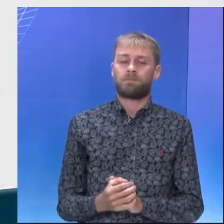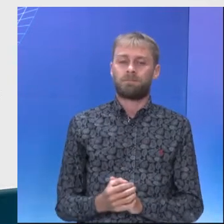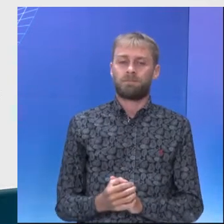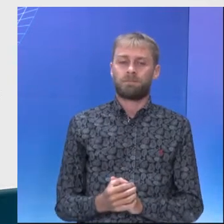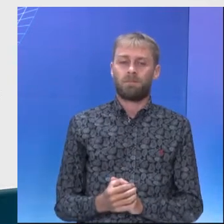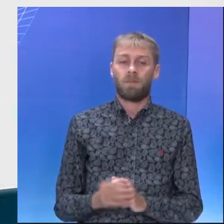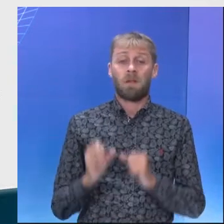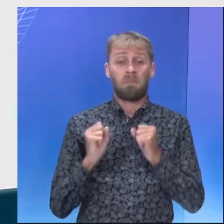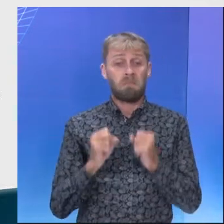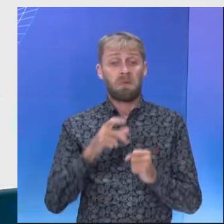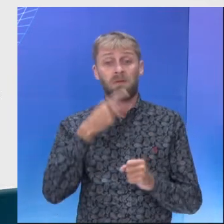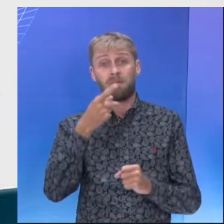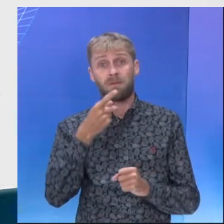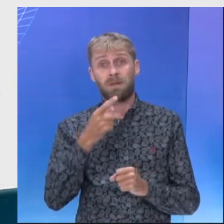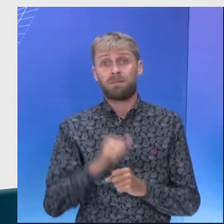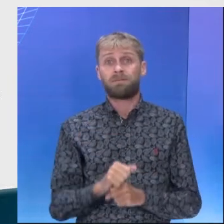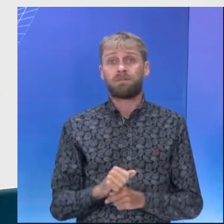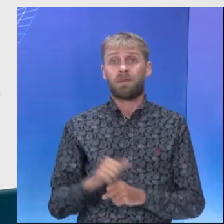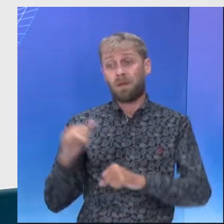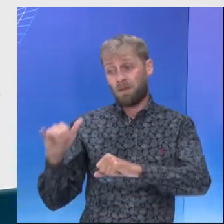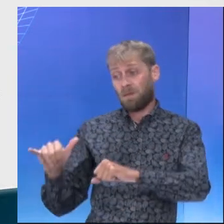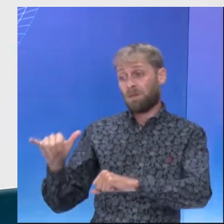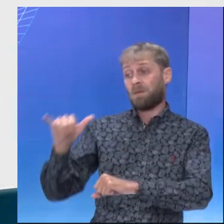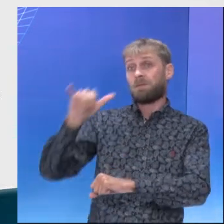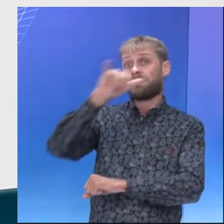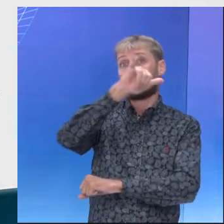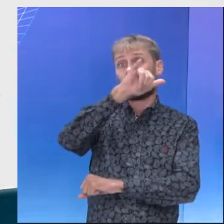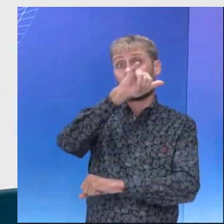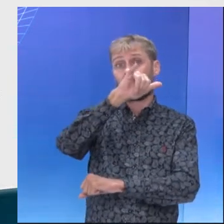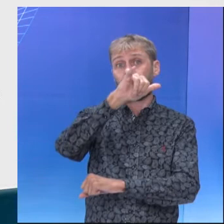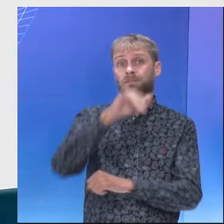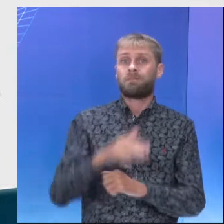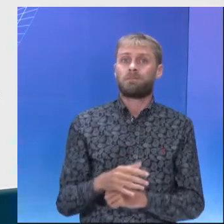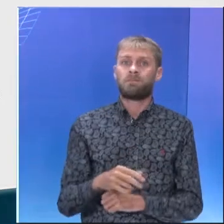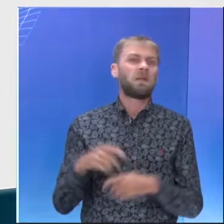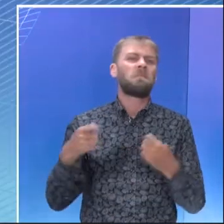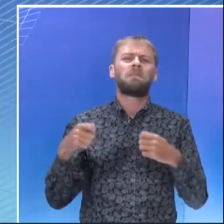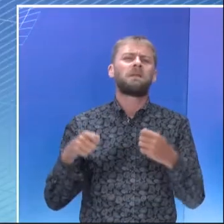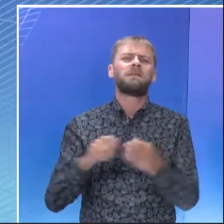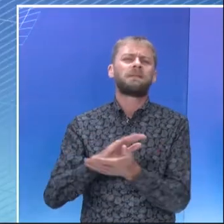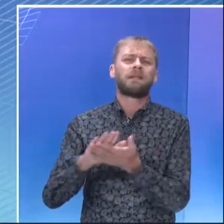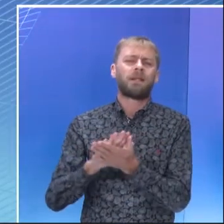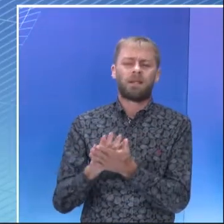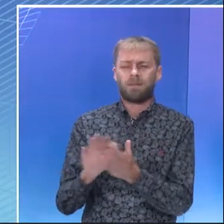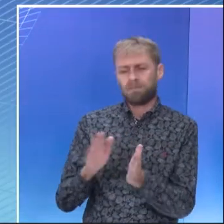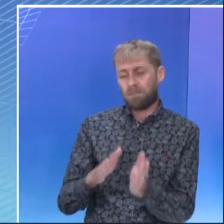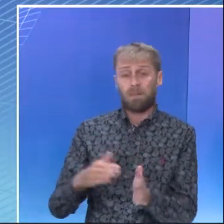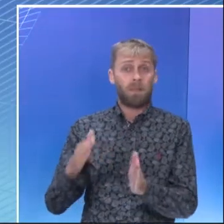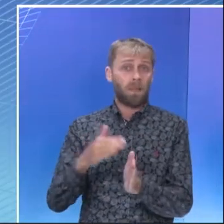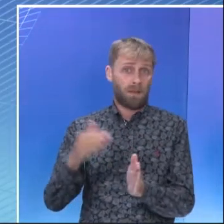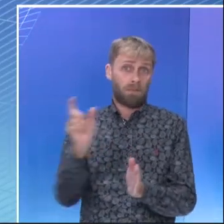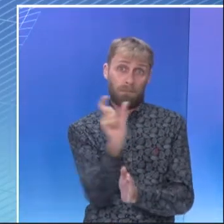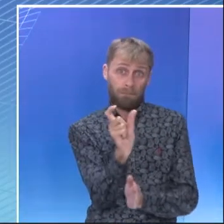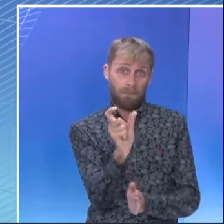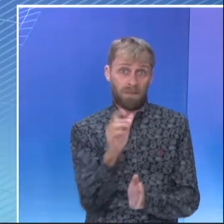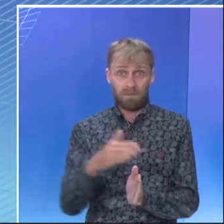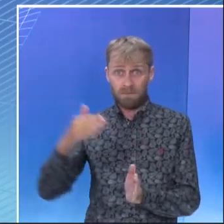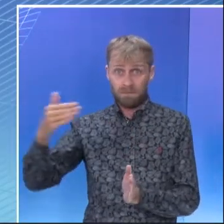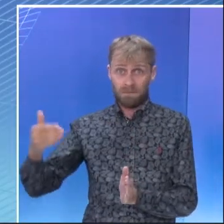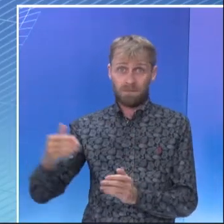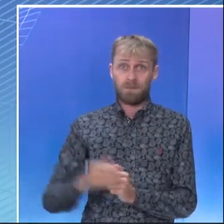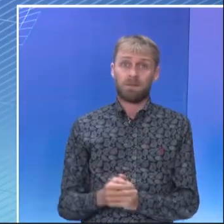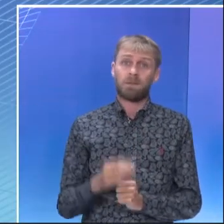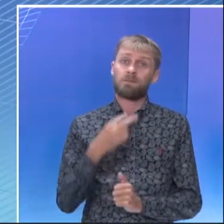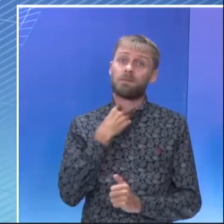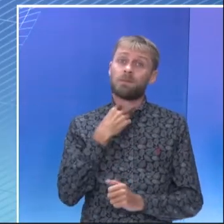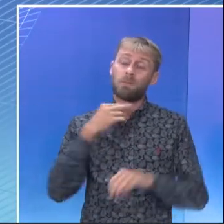Eu poderia dizer só até take off. The plane will take off. Não precisaria desse complemento. Então, take off também é um phrasal verb que